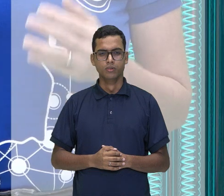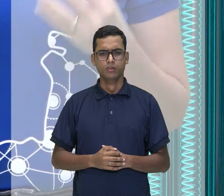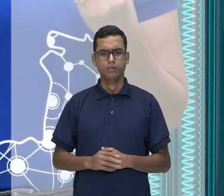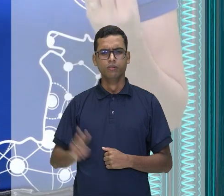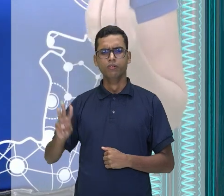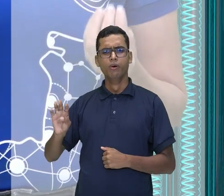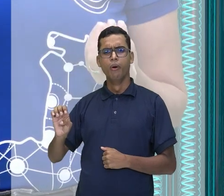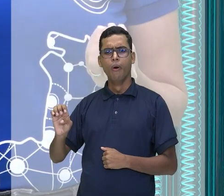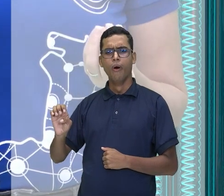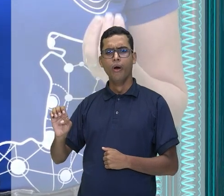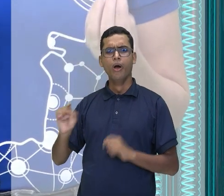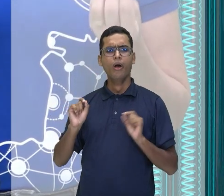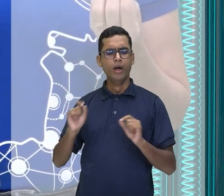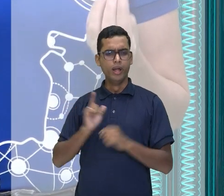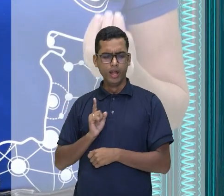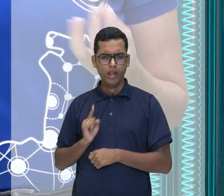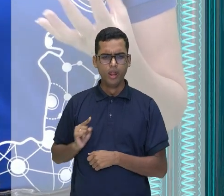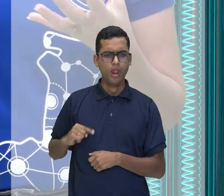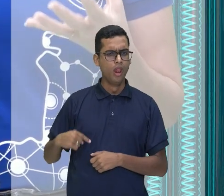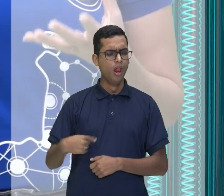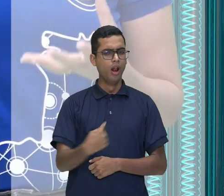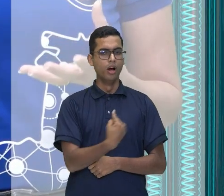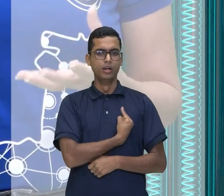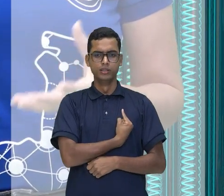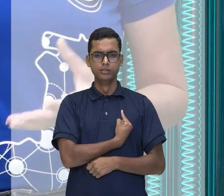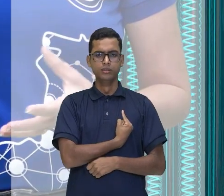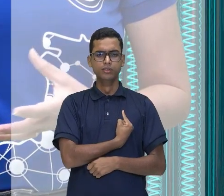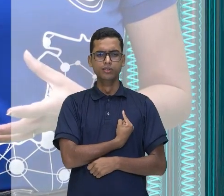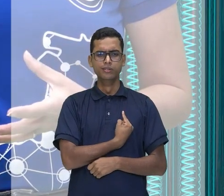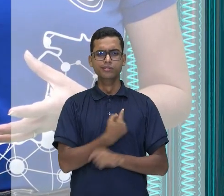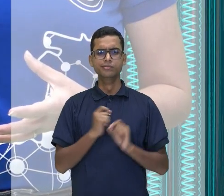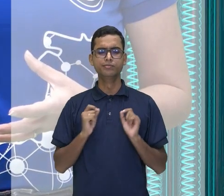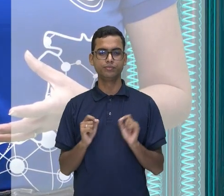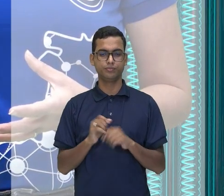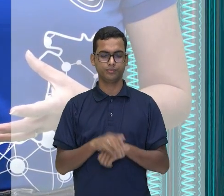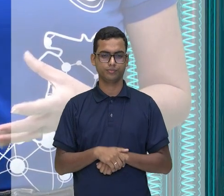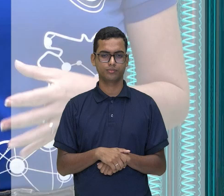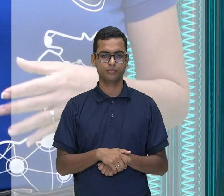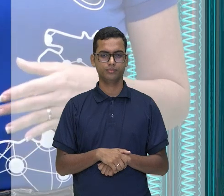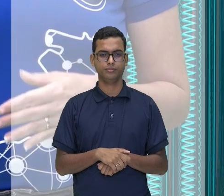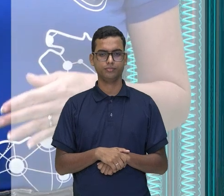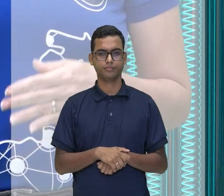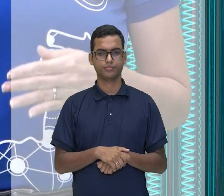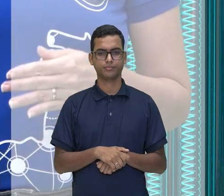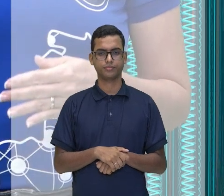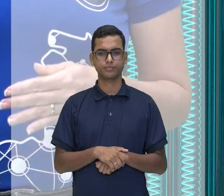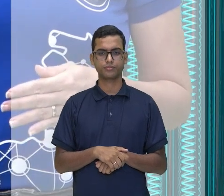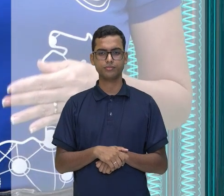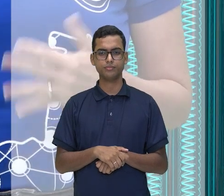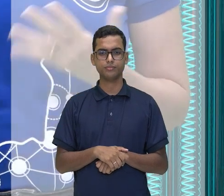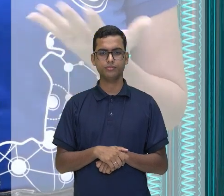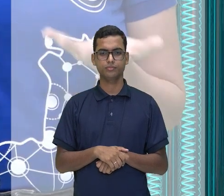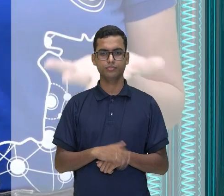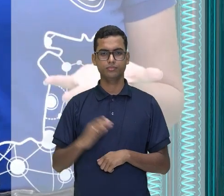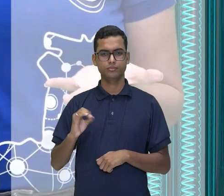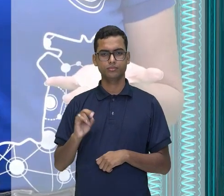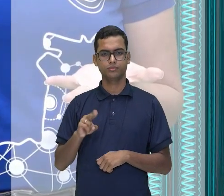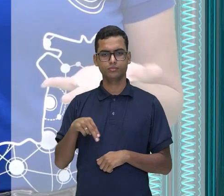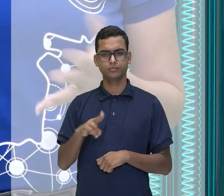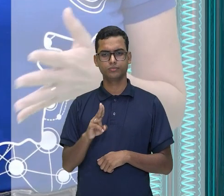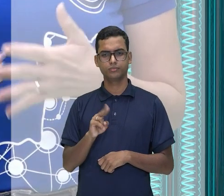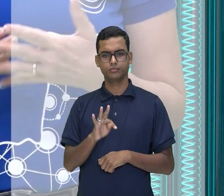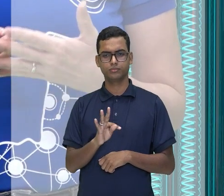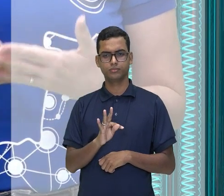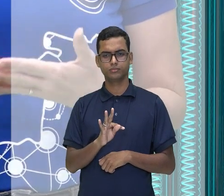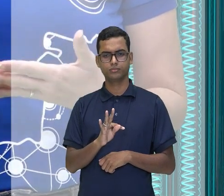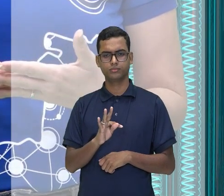ali, ó. Nós estamos aqui para ajudar. Count on, conte com,